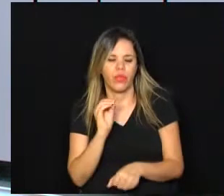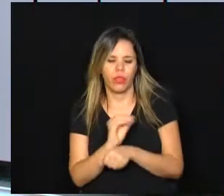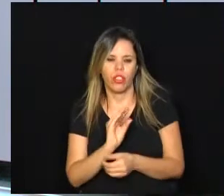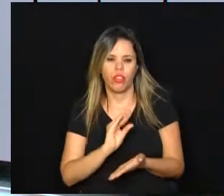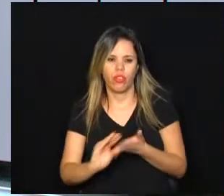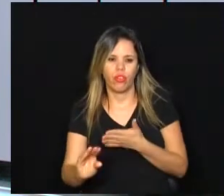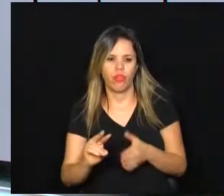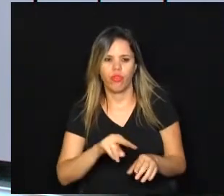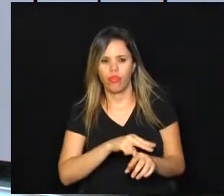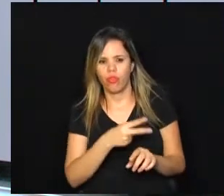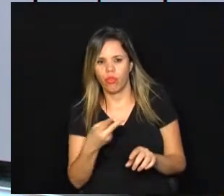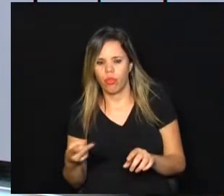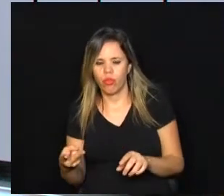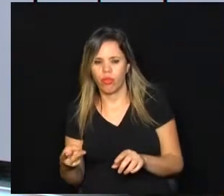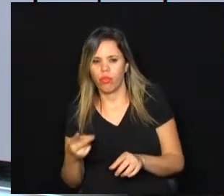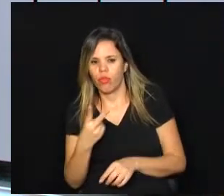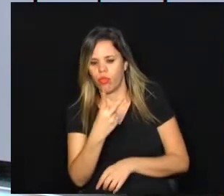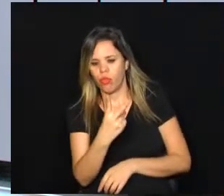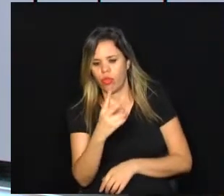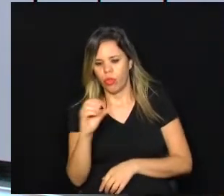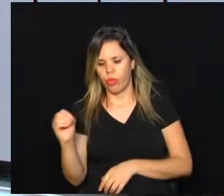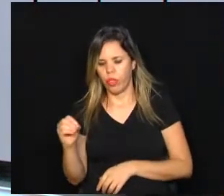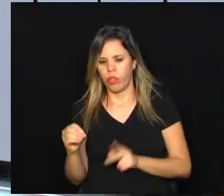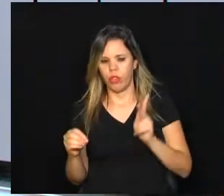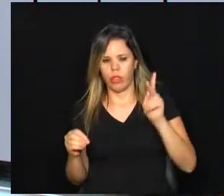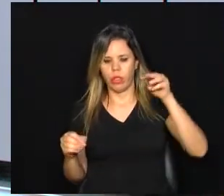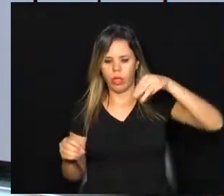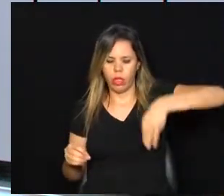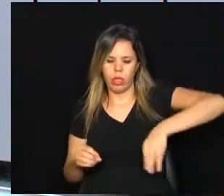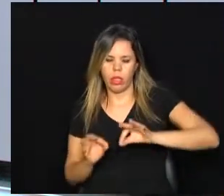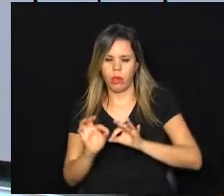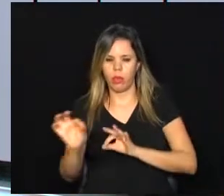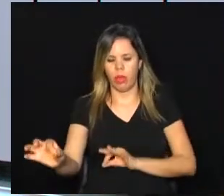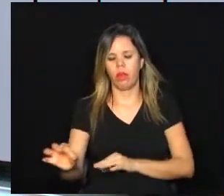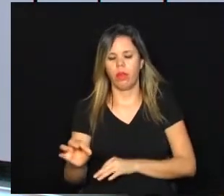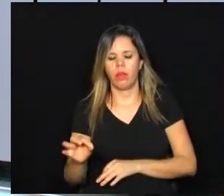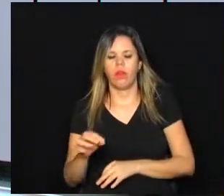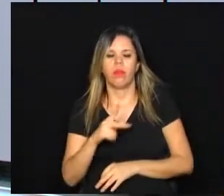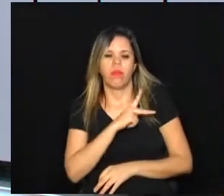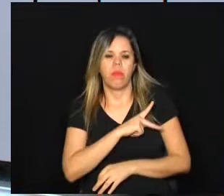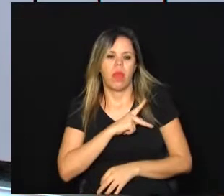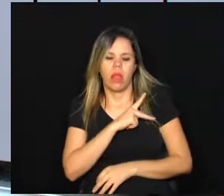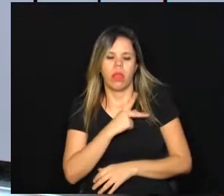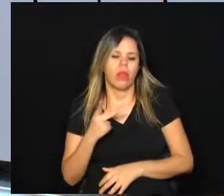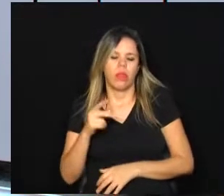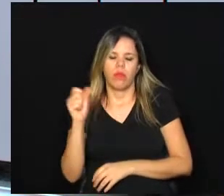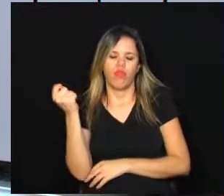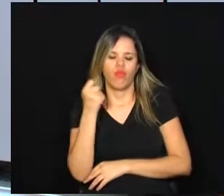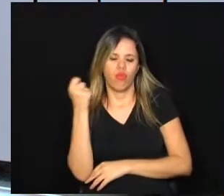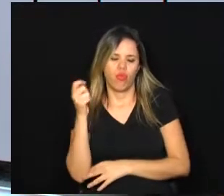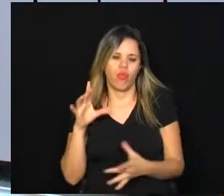São 20 quilômetros de dutos ligando Paraíba do Sul ao sistema Cantareira.